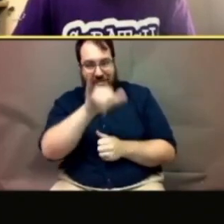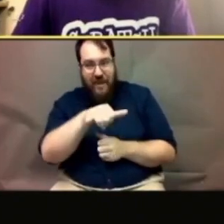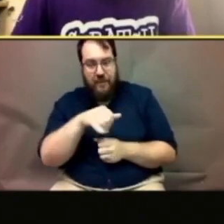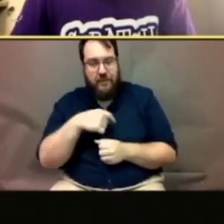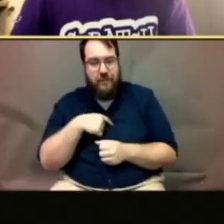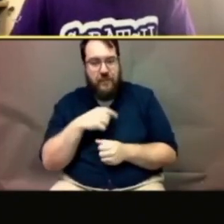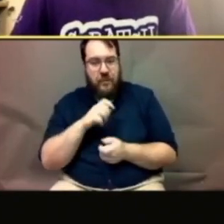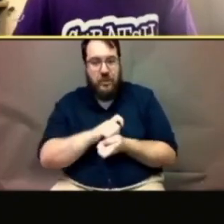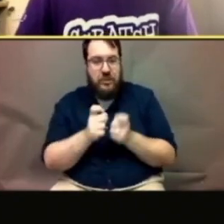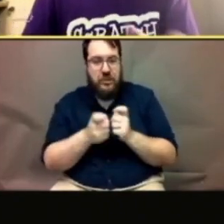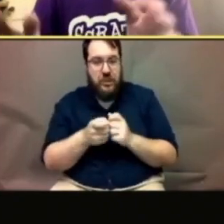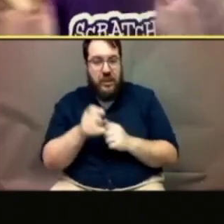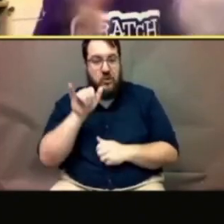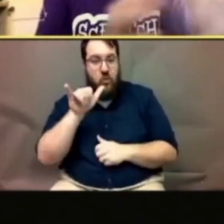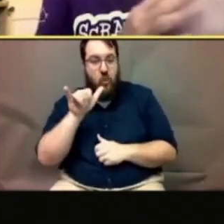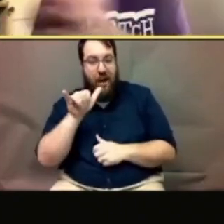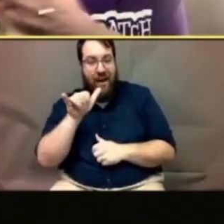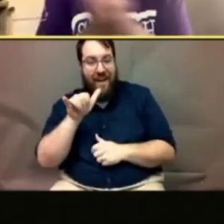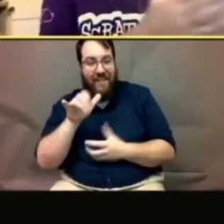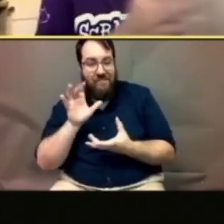blocos aqui. Então, se eu, por exemplo,